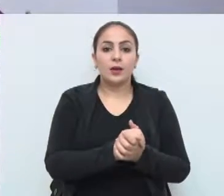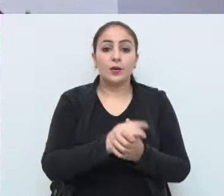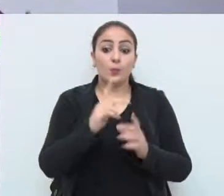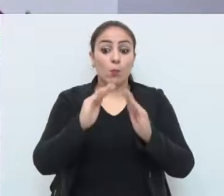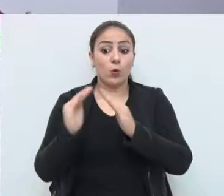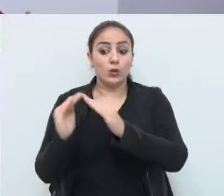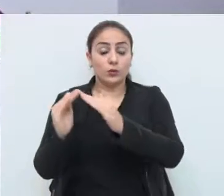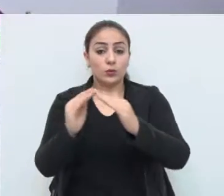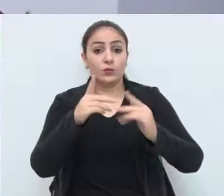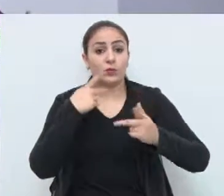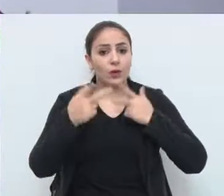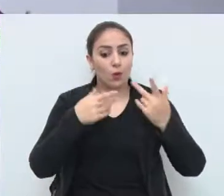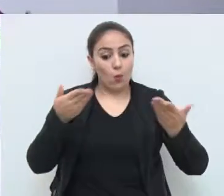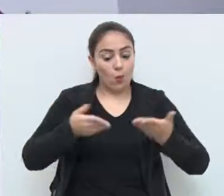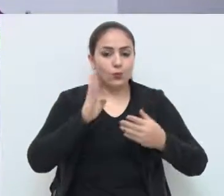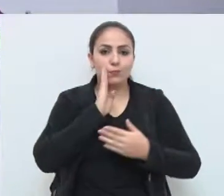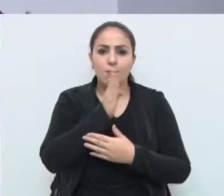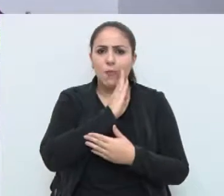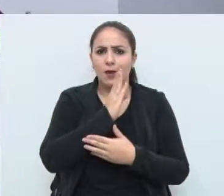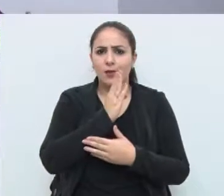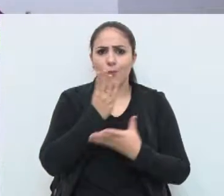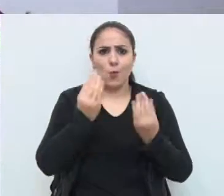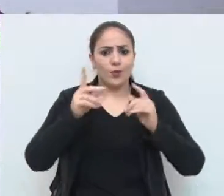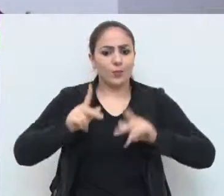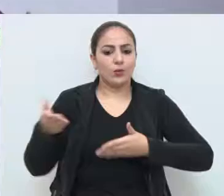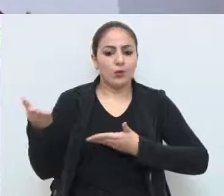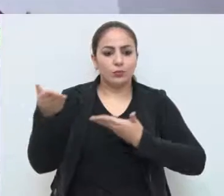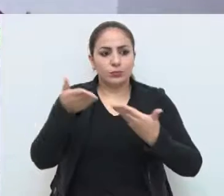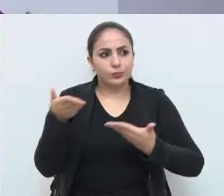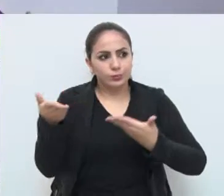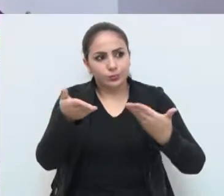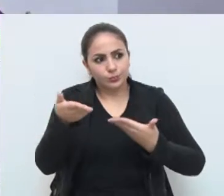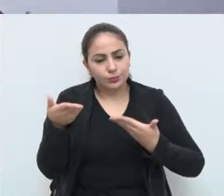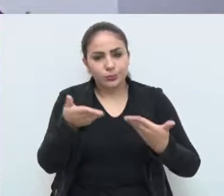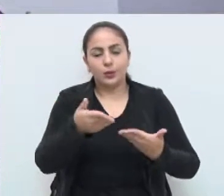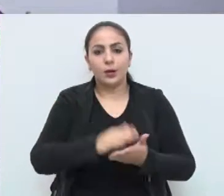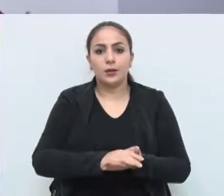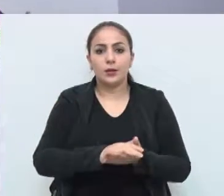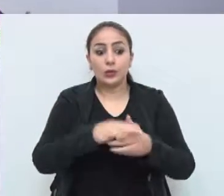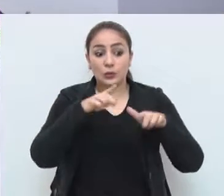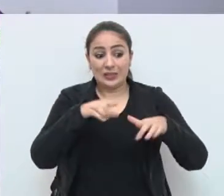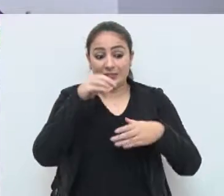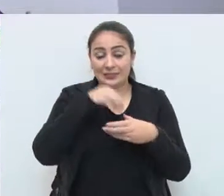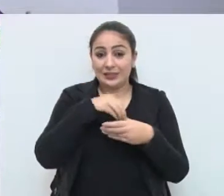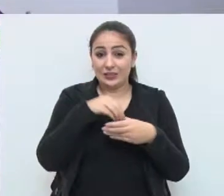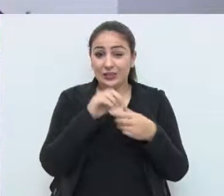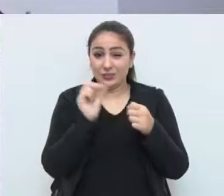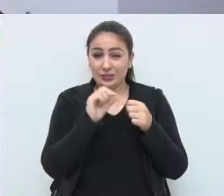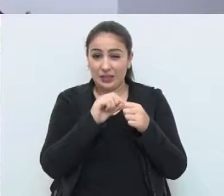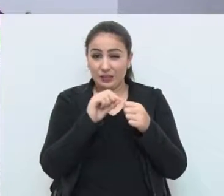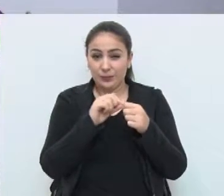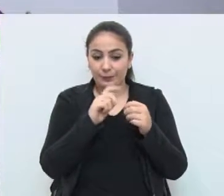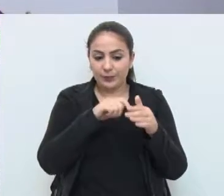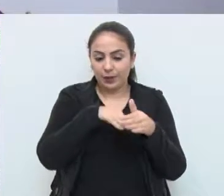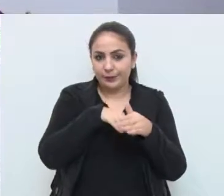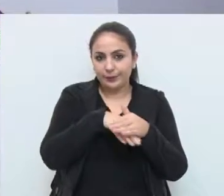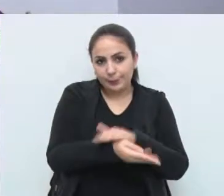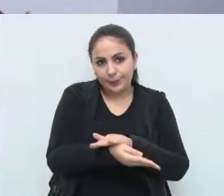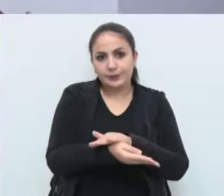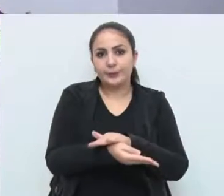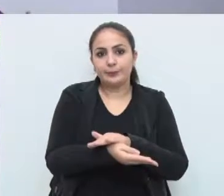bar ele recebe uma quantidade grande de pessoas dentro do seu interior, né? Eles fizeram uma